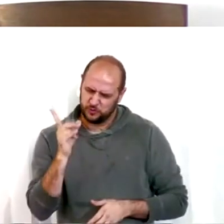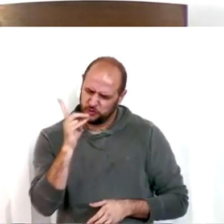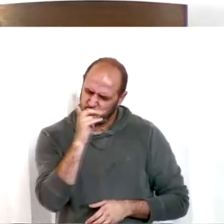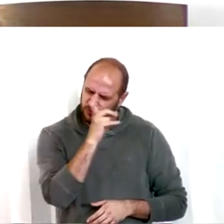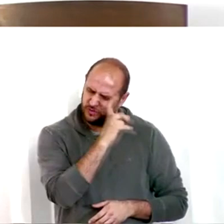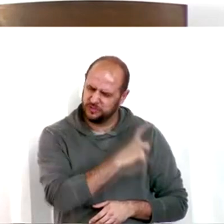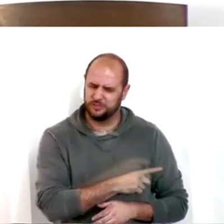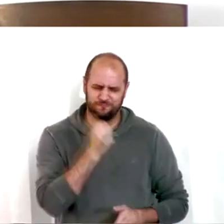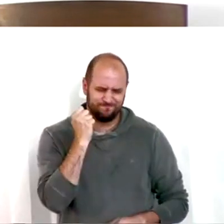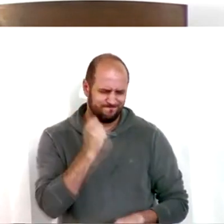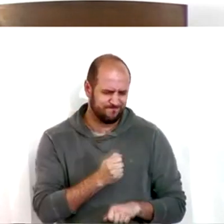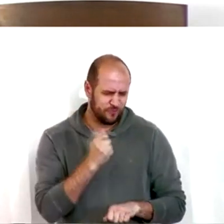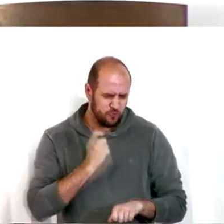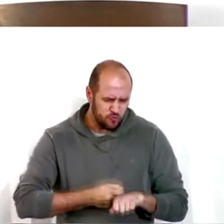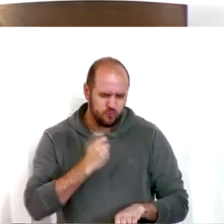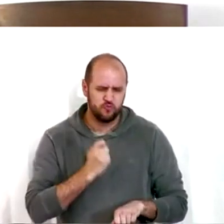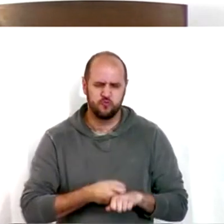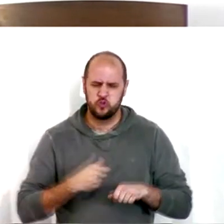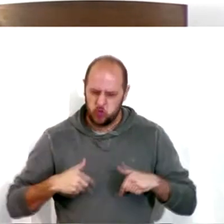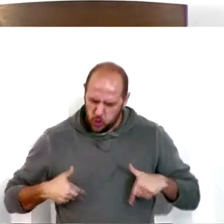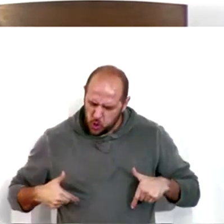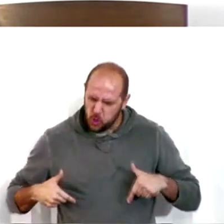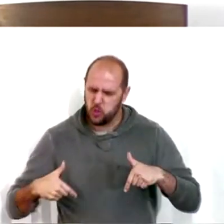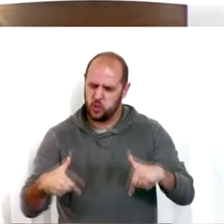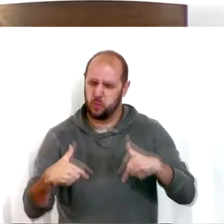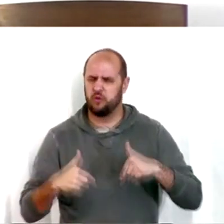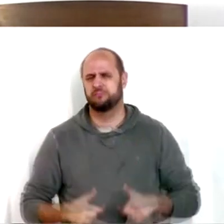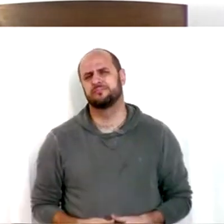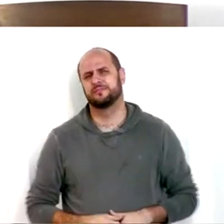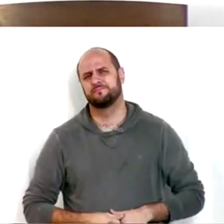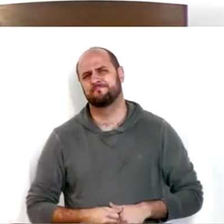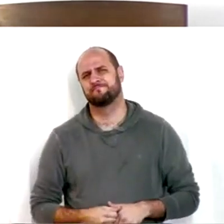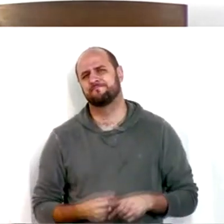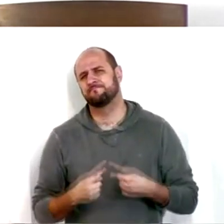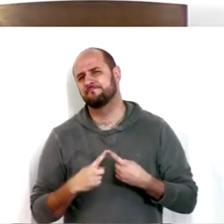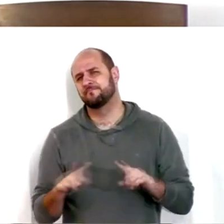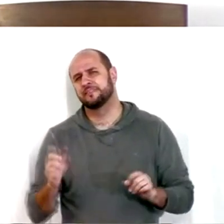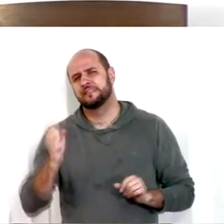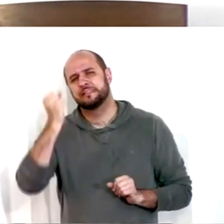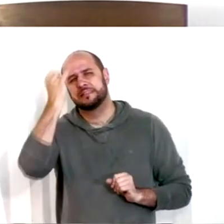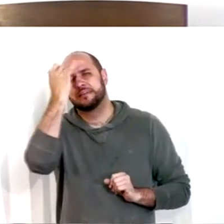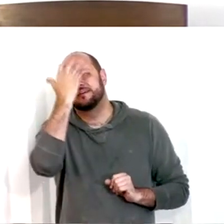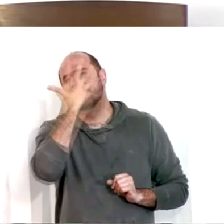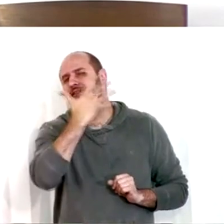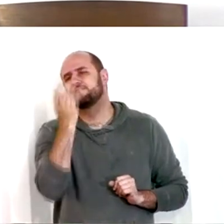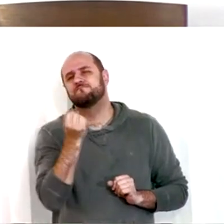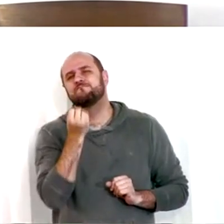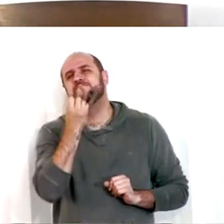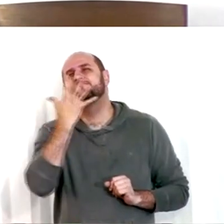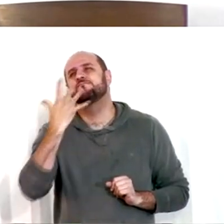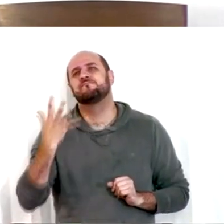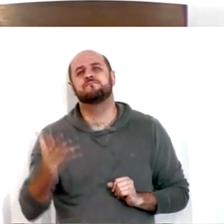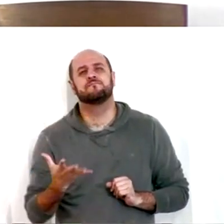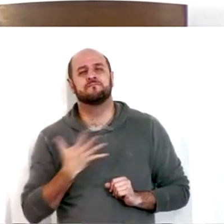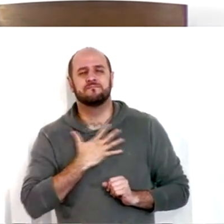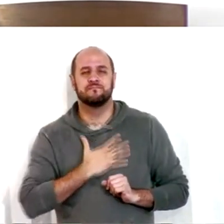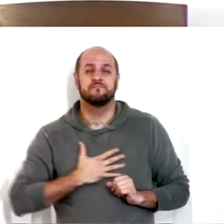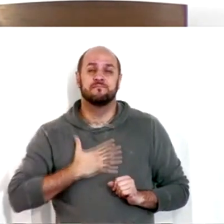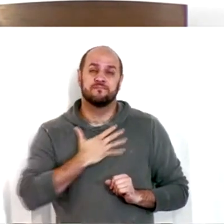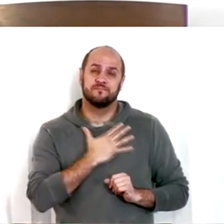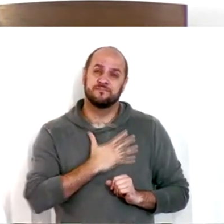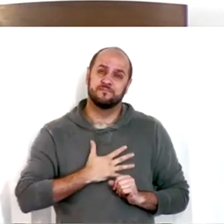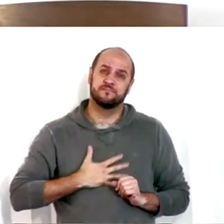difíceis, duros, de lutas, mas a graça, bondade e